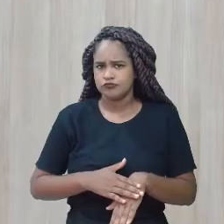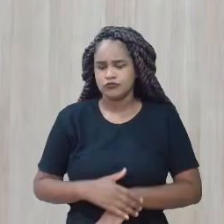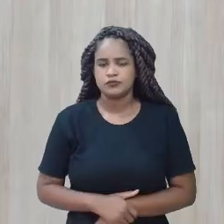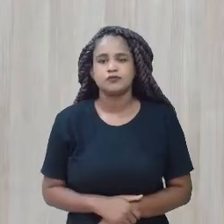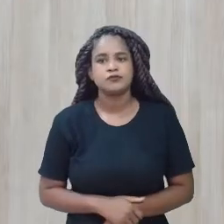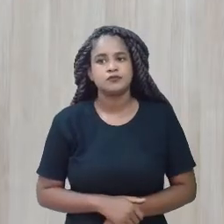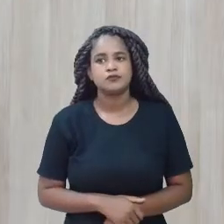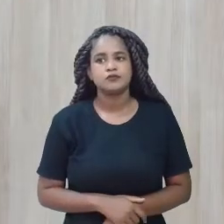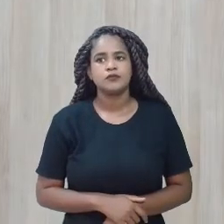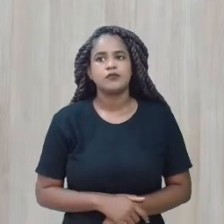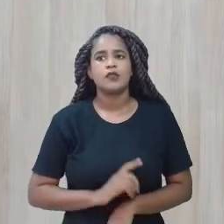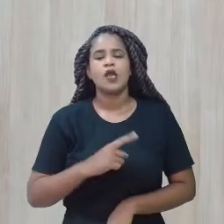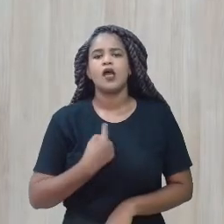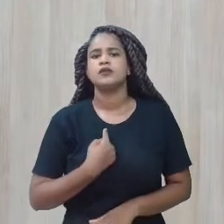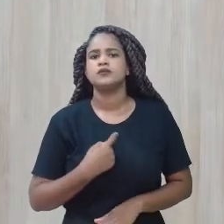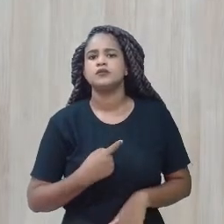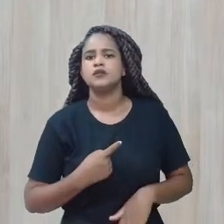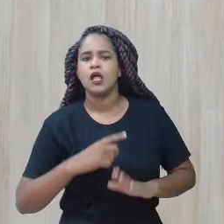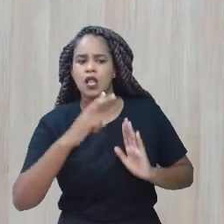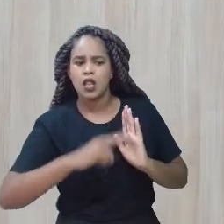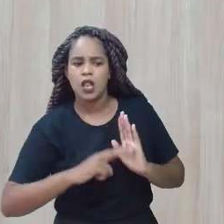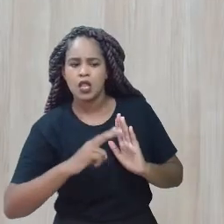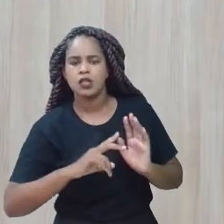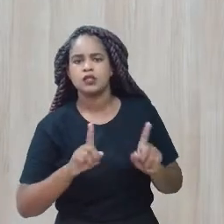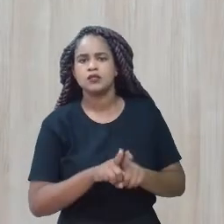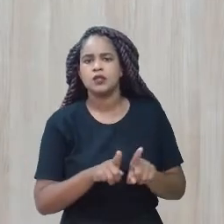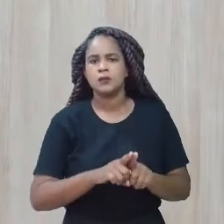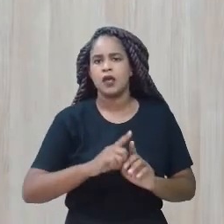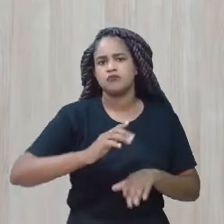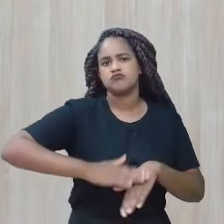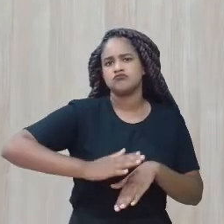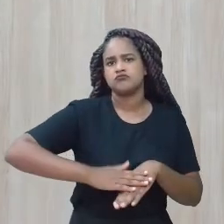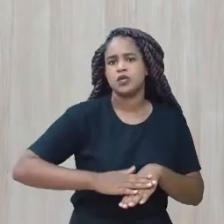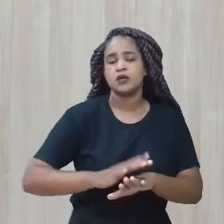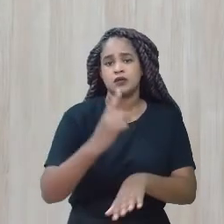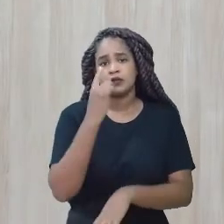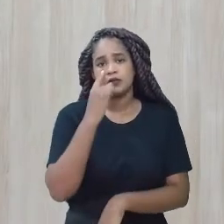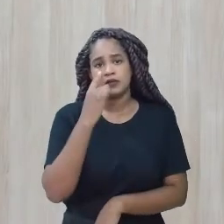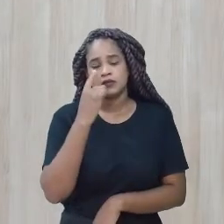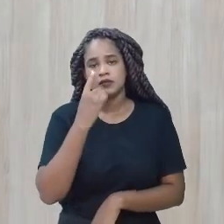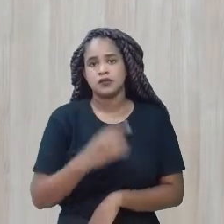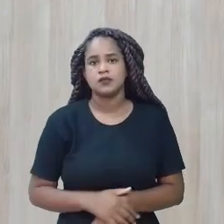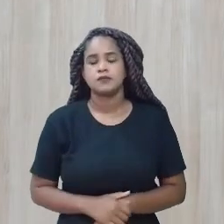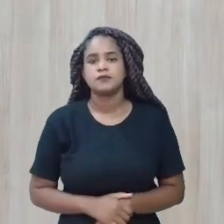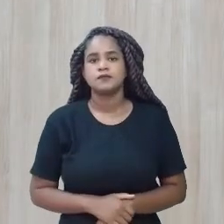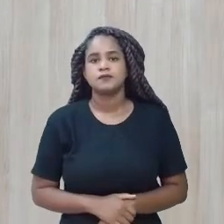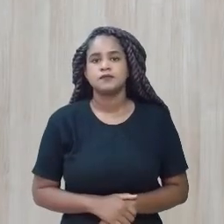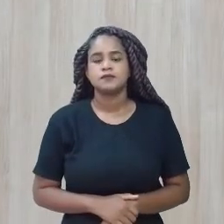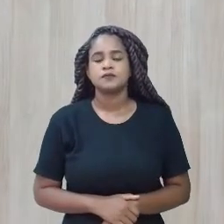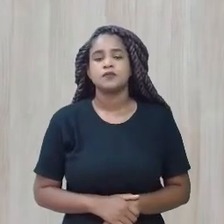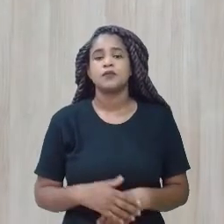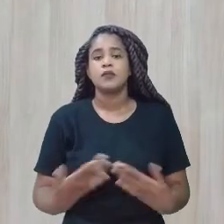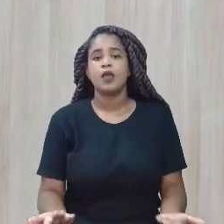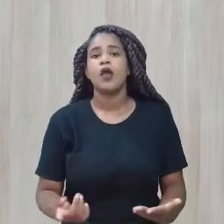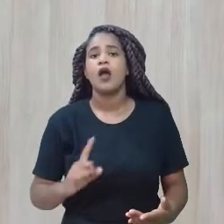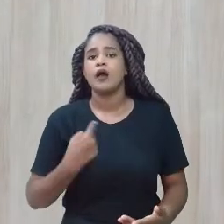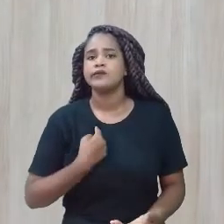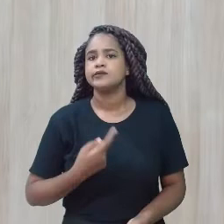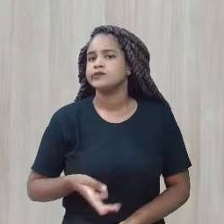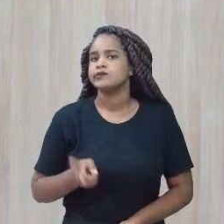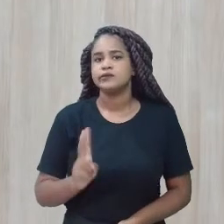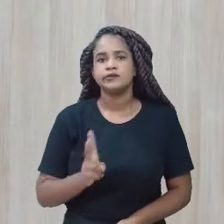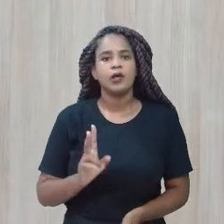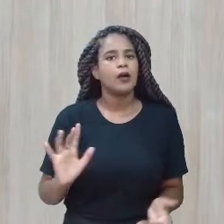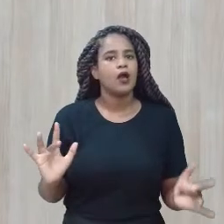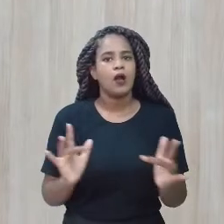e lemos, não é? Então, estamos o tempo todo tendo acesso, não é? Esse